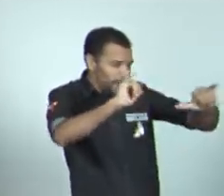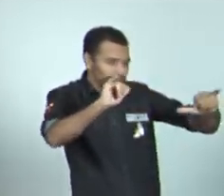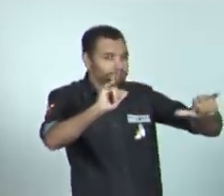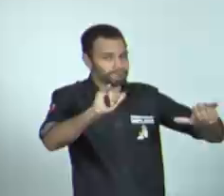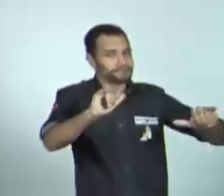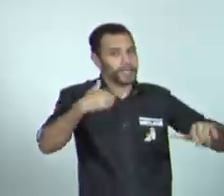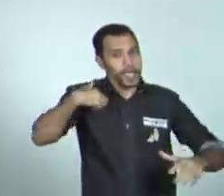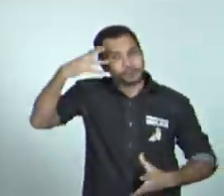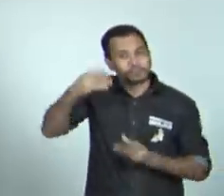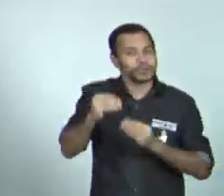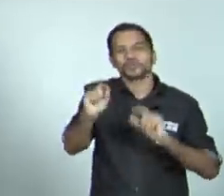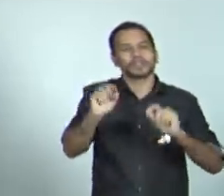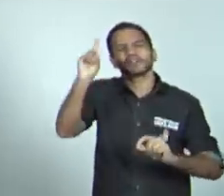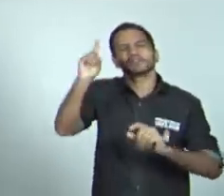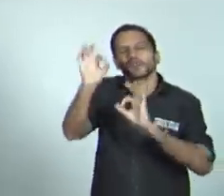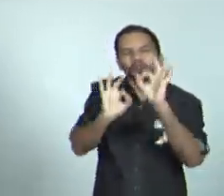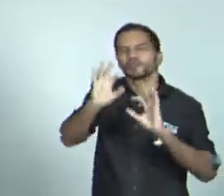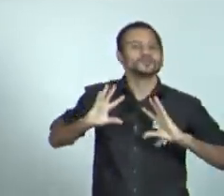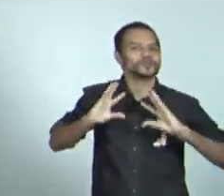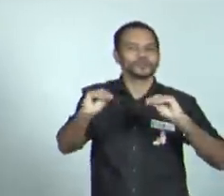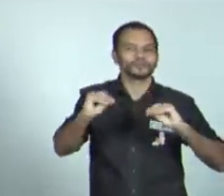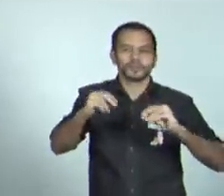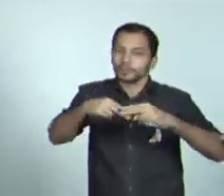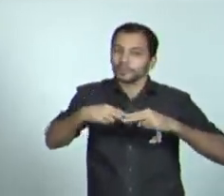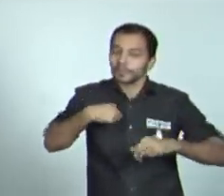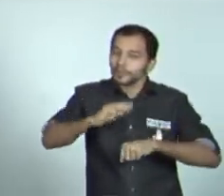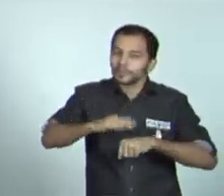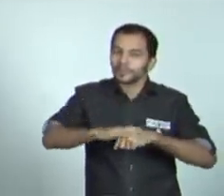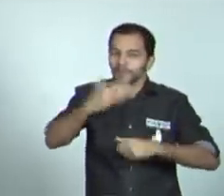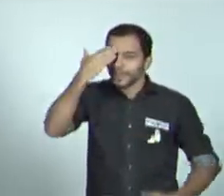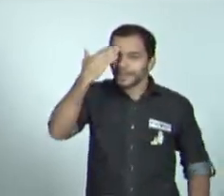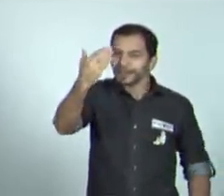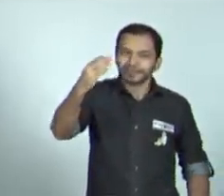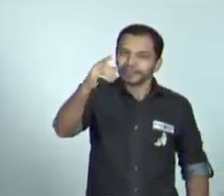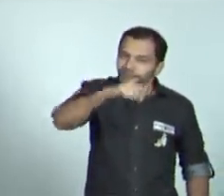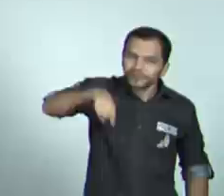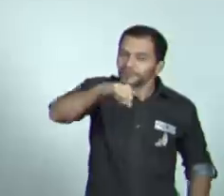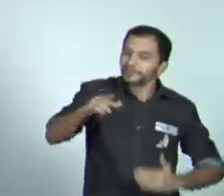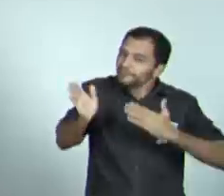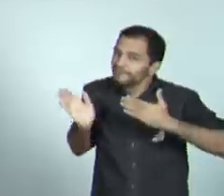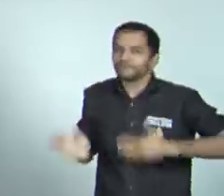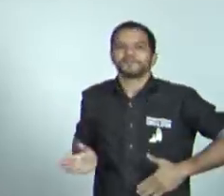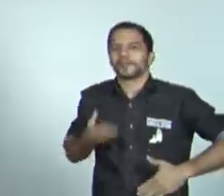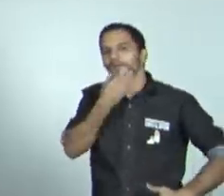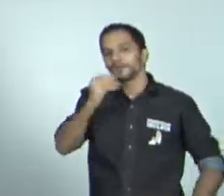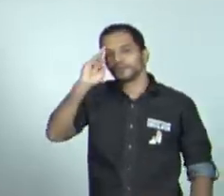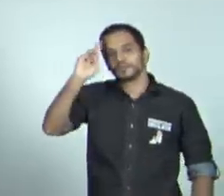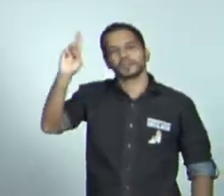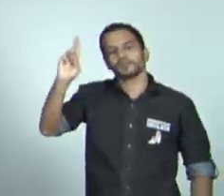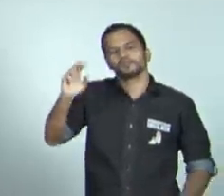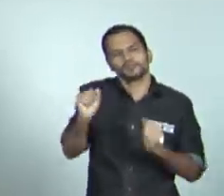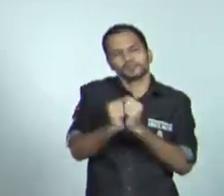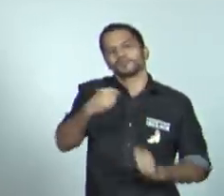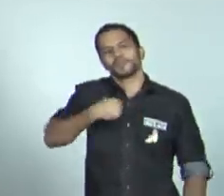negócio deus está no controle e eu queria te e pela sua é fidelidade ao senhor que está aqui no